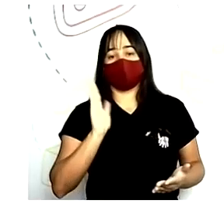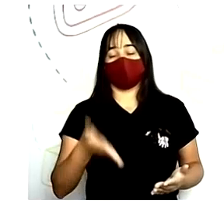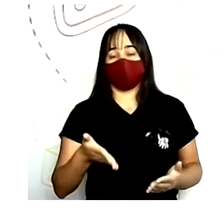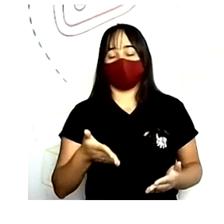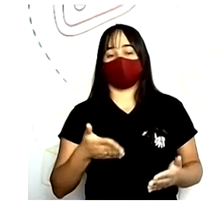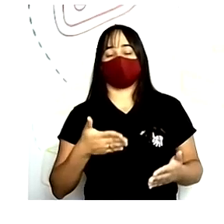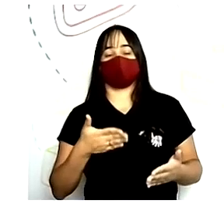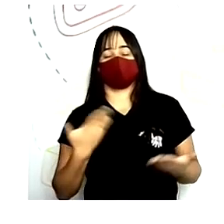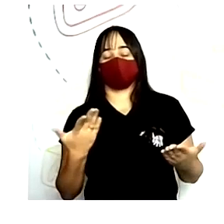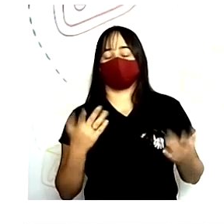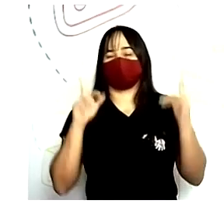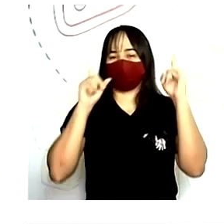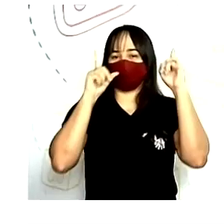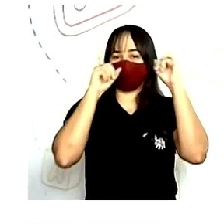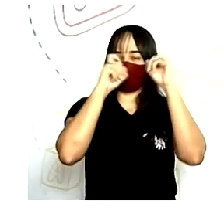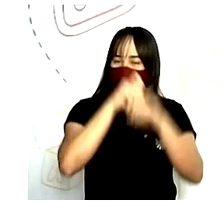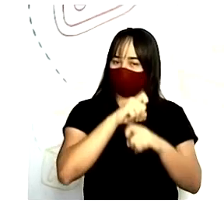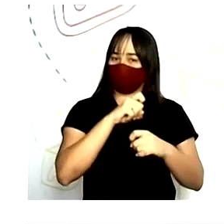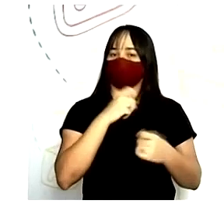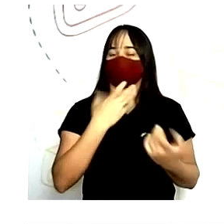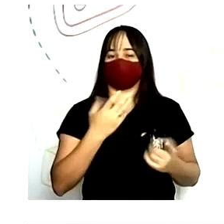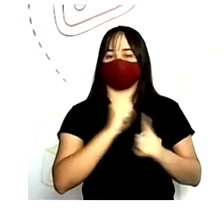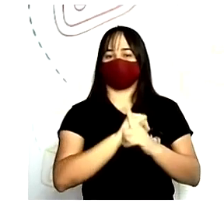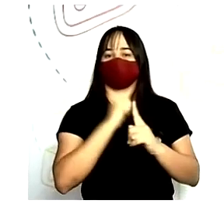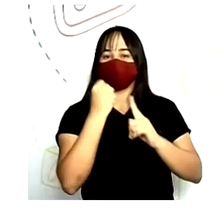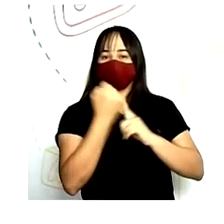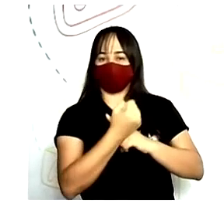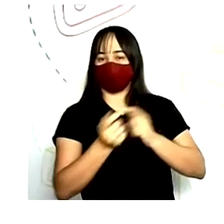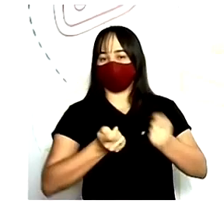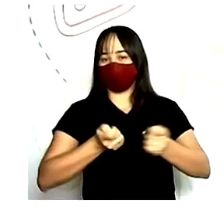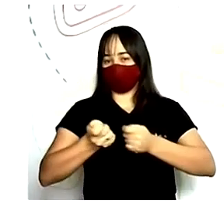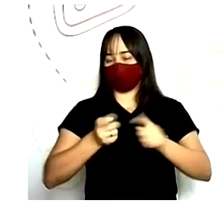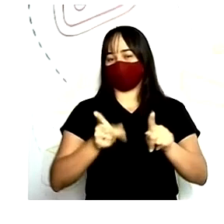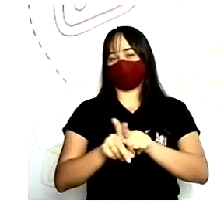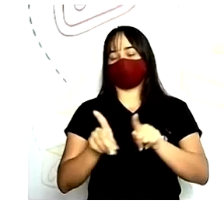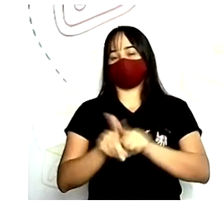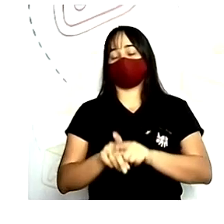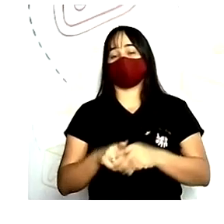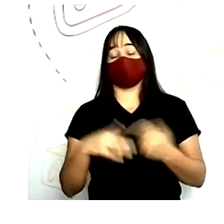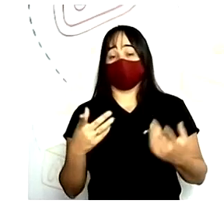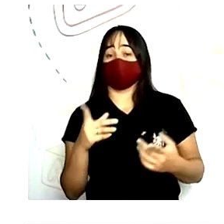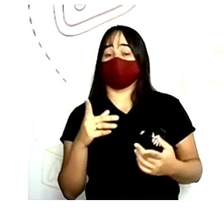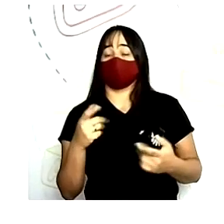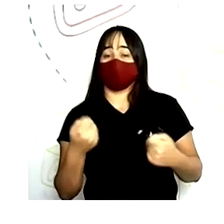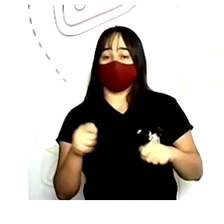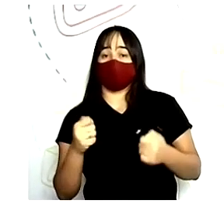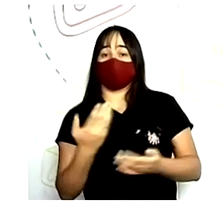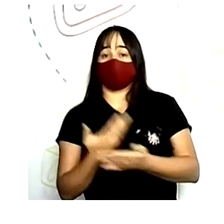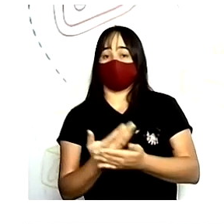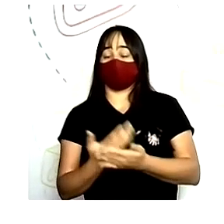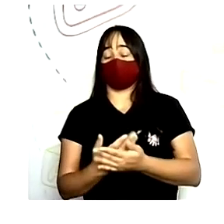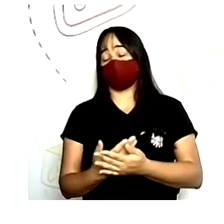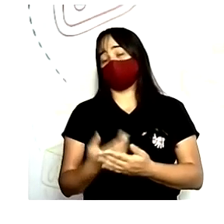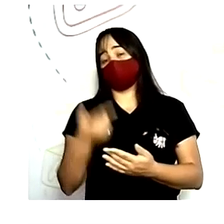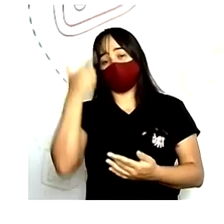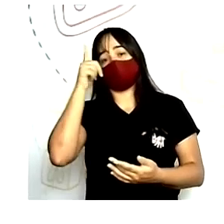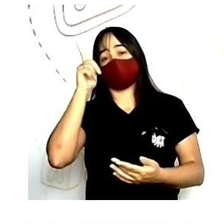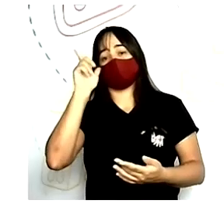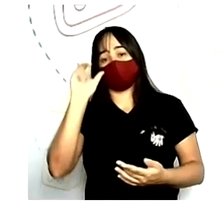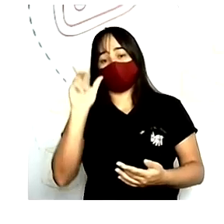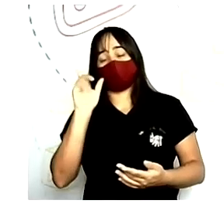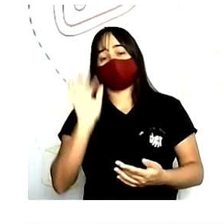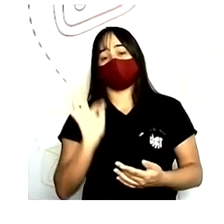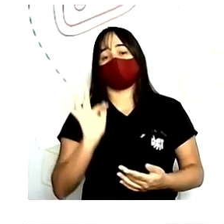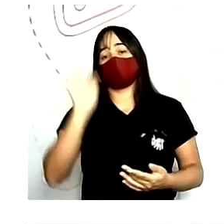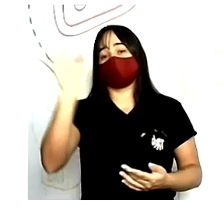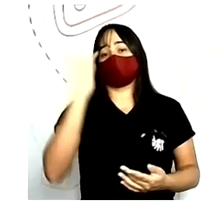Por quê? Porque o estudo hoje em dia é muito importante para essas áreas. E se a gente não estudar, a gente não vai conseguir ter um bom